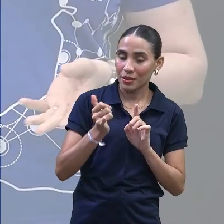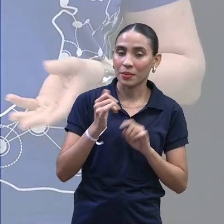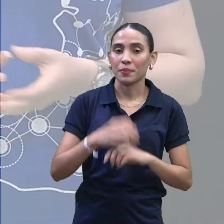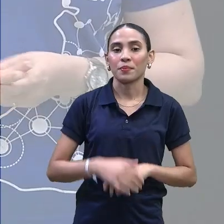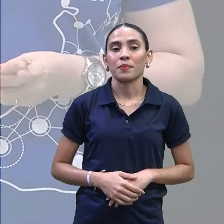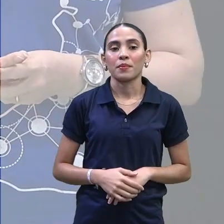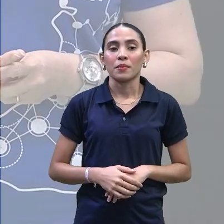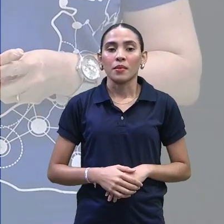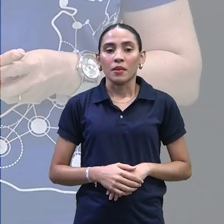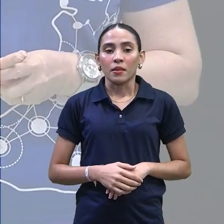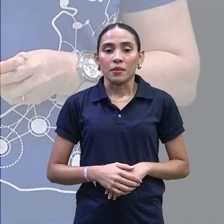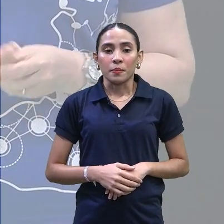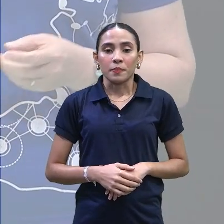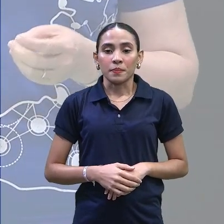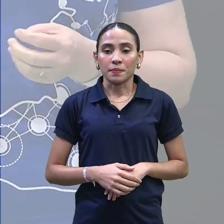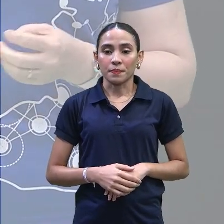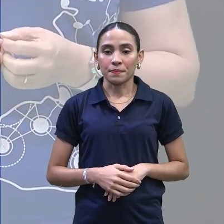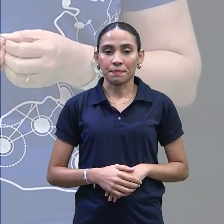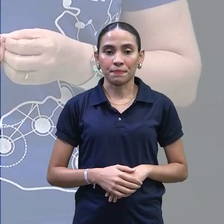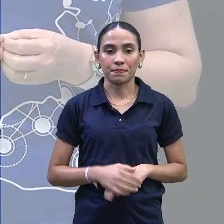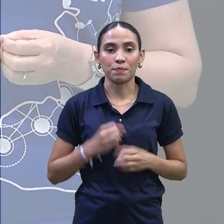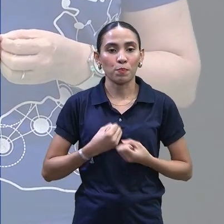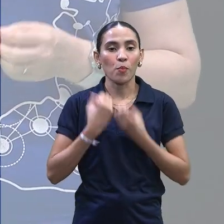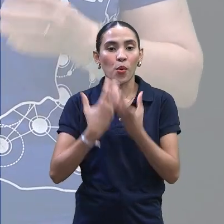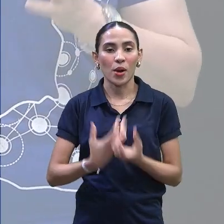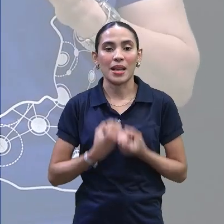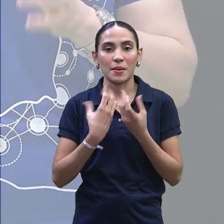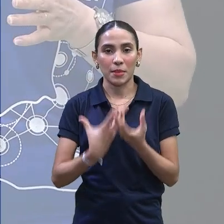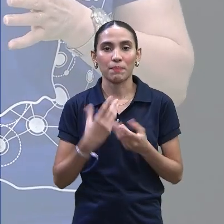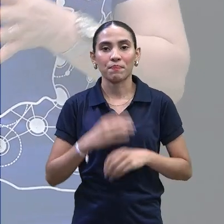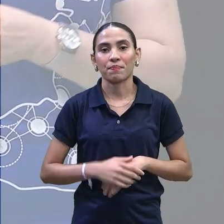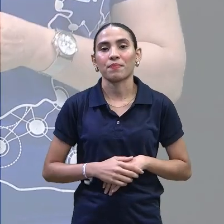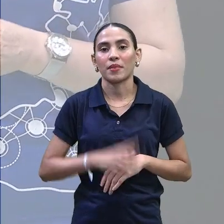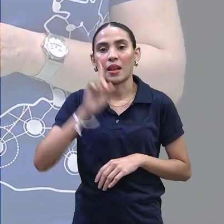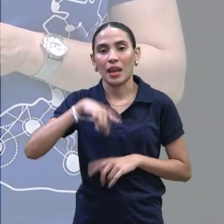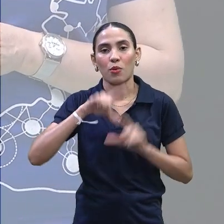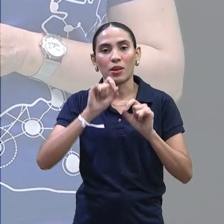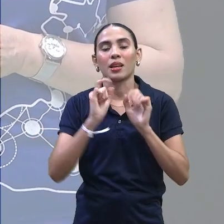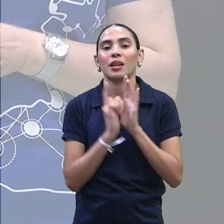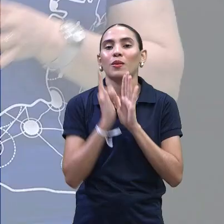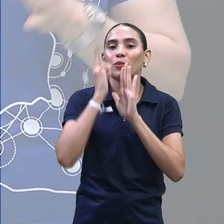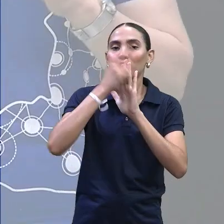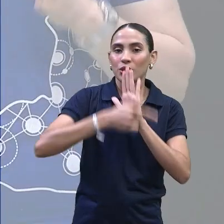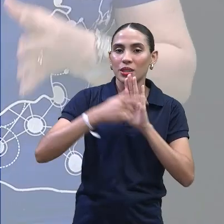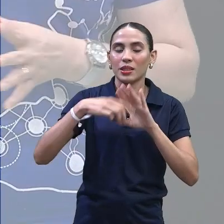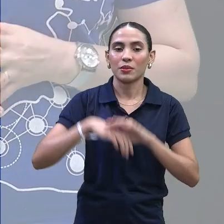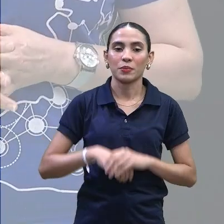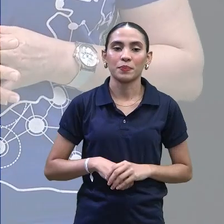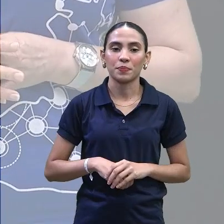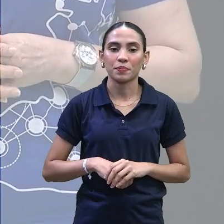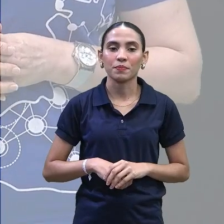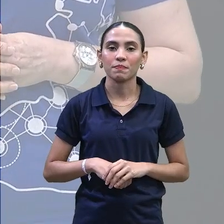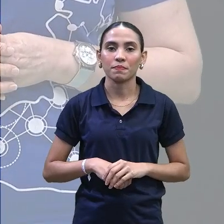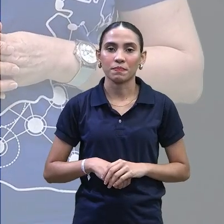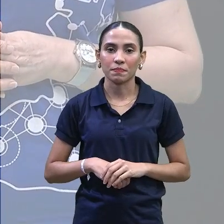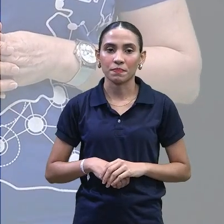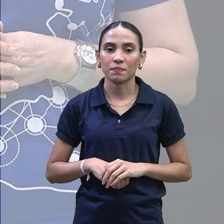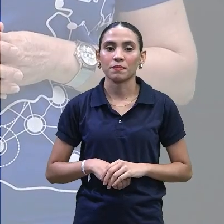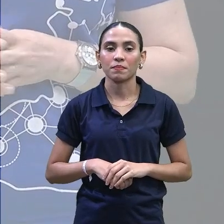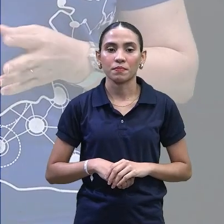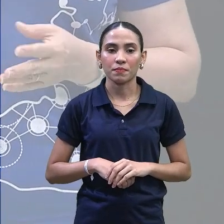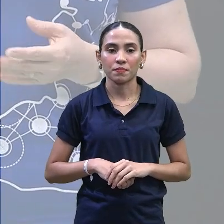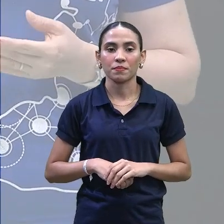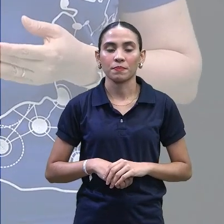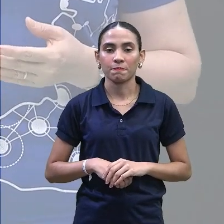O poema, no caso, o poema vai ser o gênero, né? O poema é um gênero